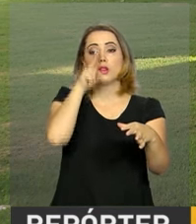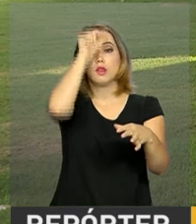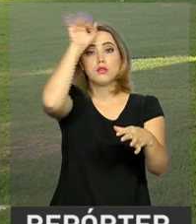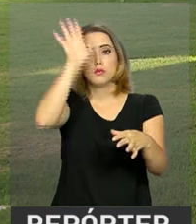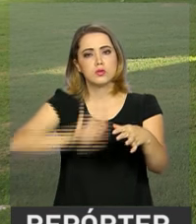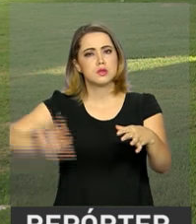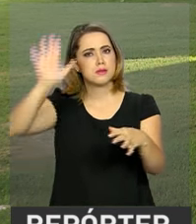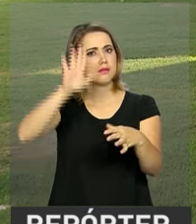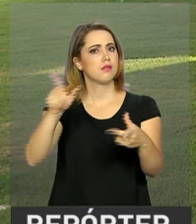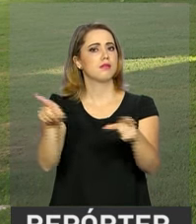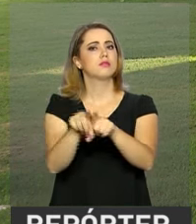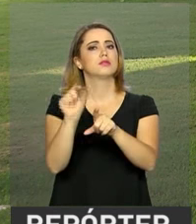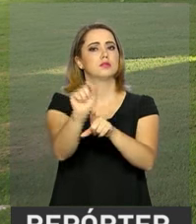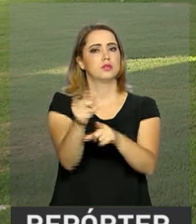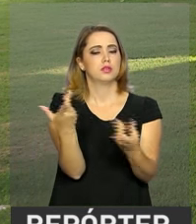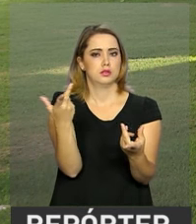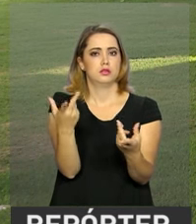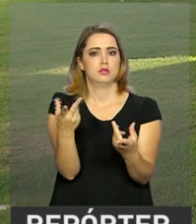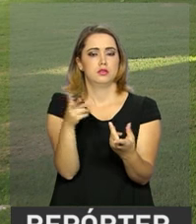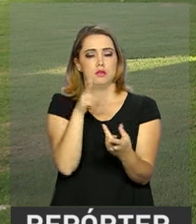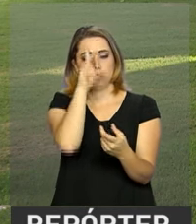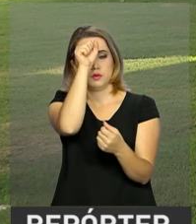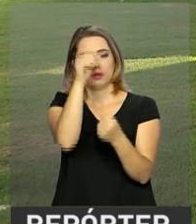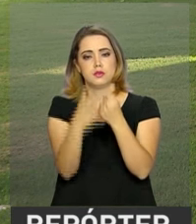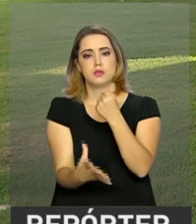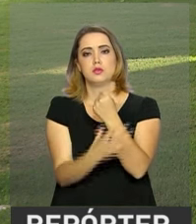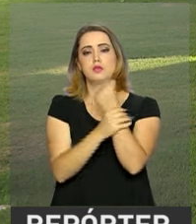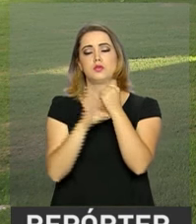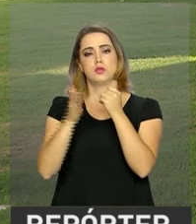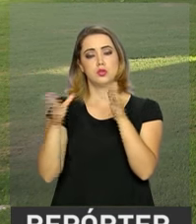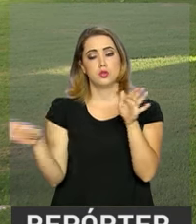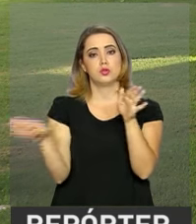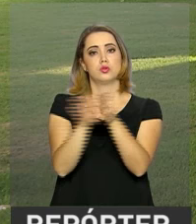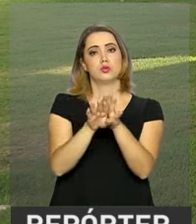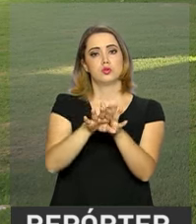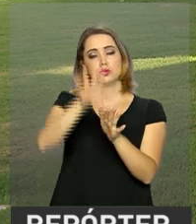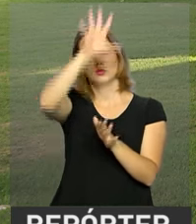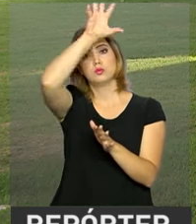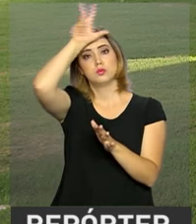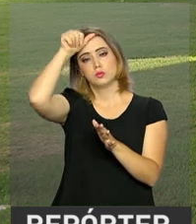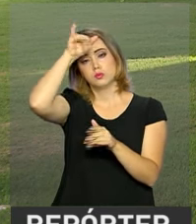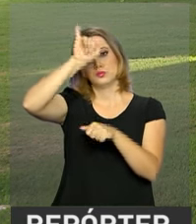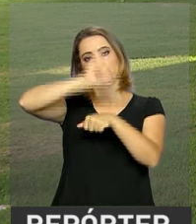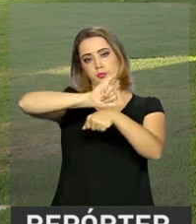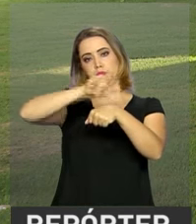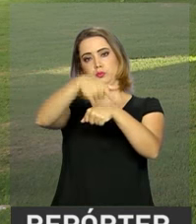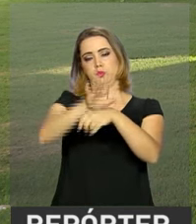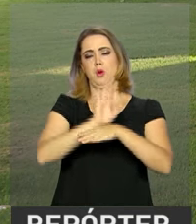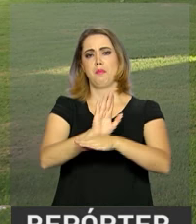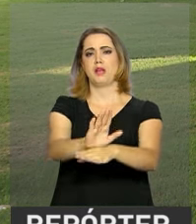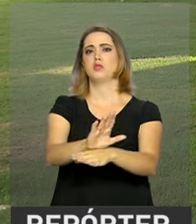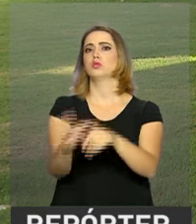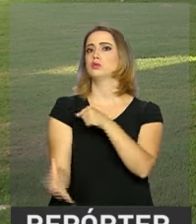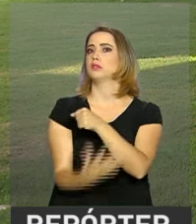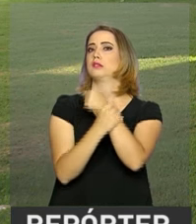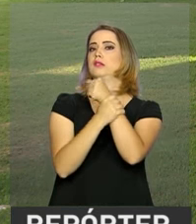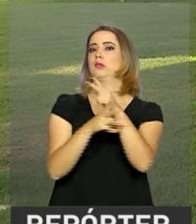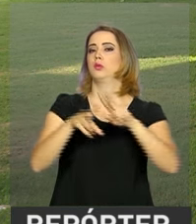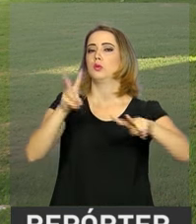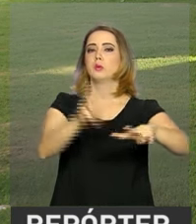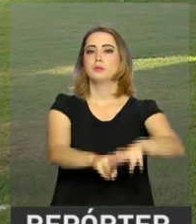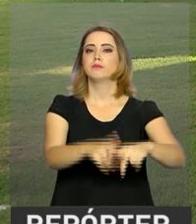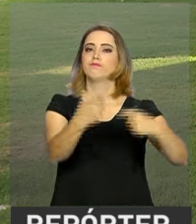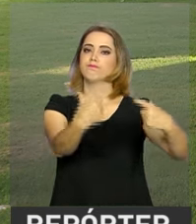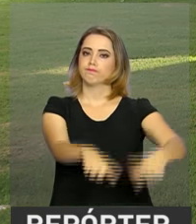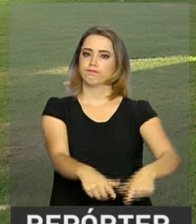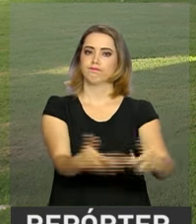Vista. Os primeiros agentes desembarcaram na capital do Amazonas nesta madrugada para reforçar a segurança nas penitenciárias do